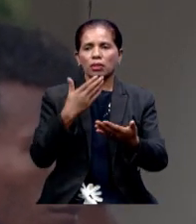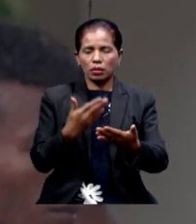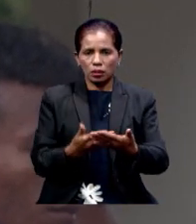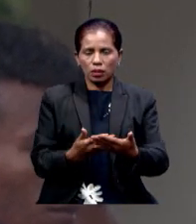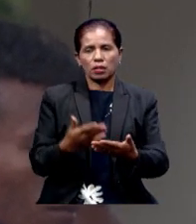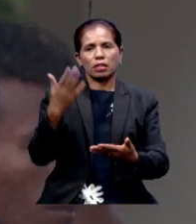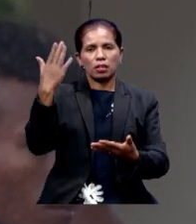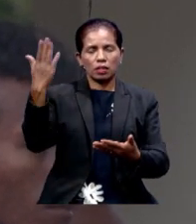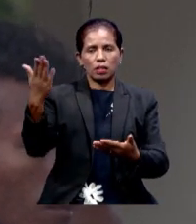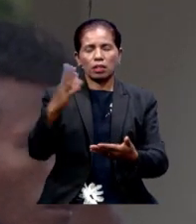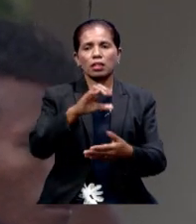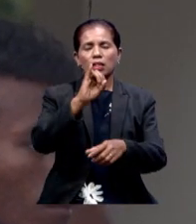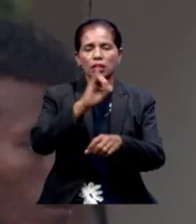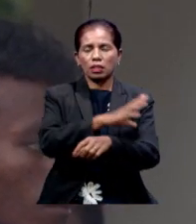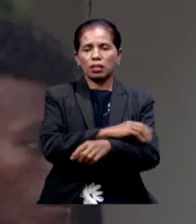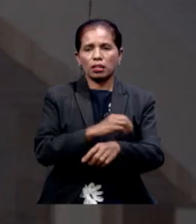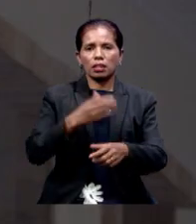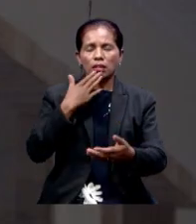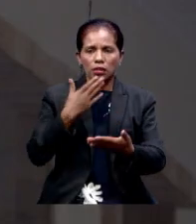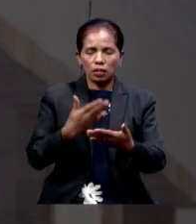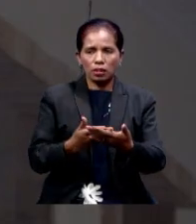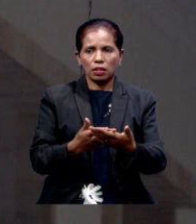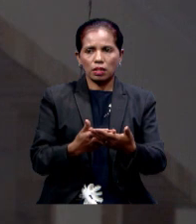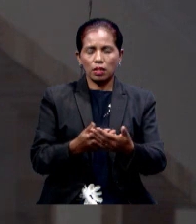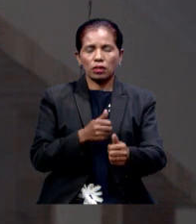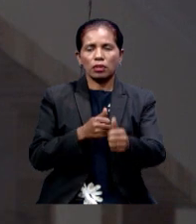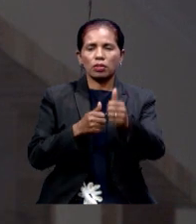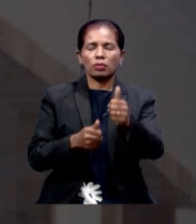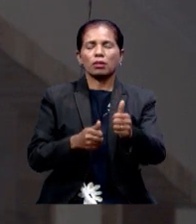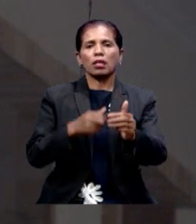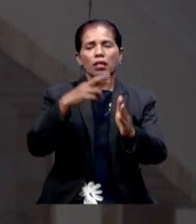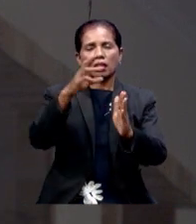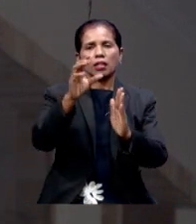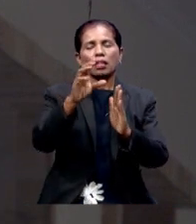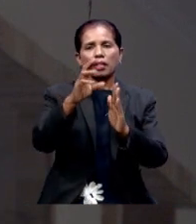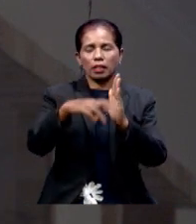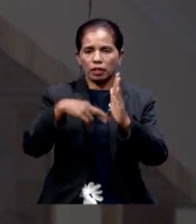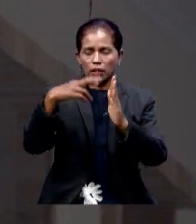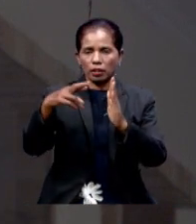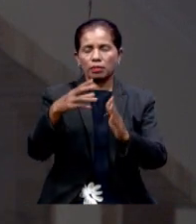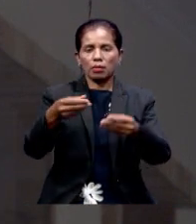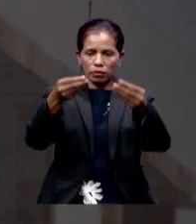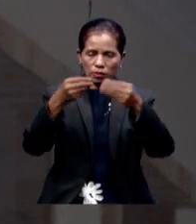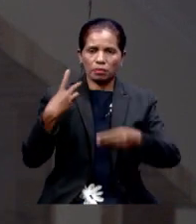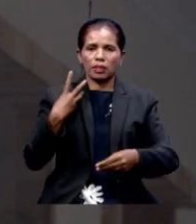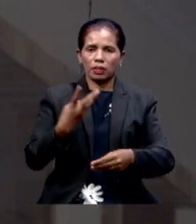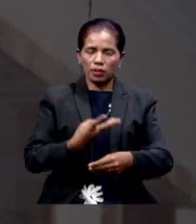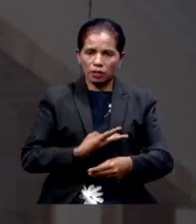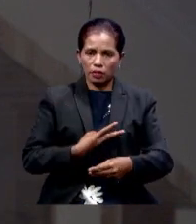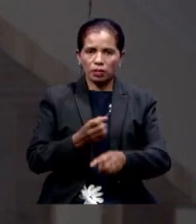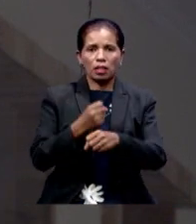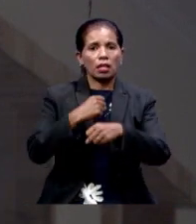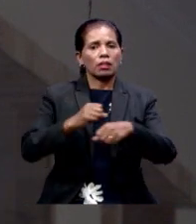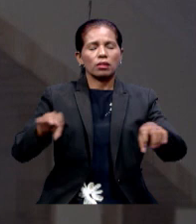Ia, Pureza Nilara da Los, Tui Sacramento Batismo de Forma Ita. Por Halo de Relação